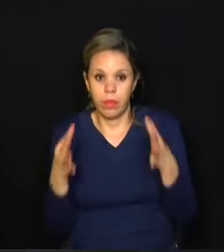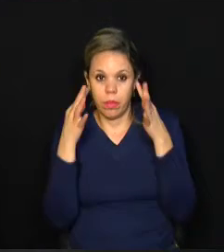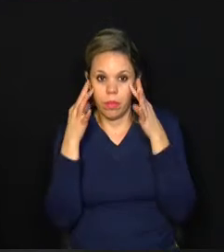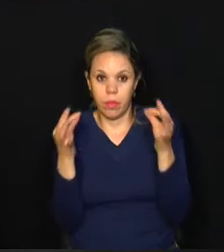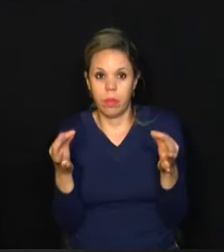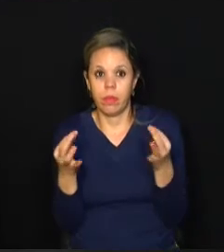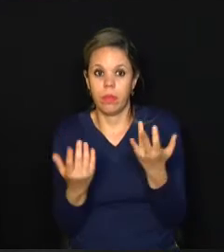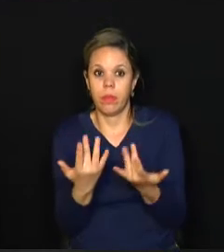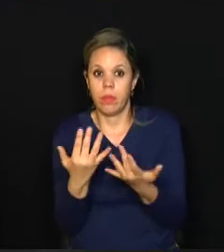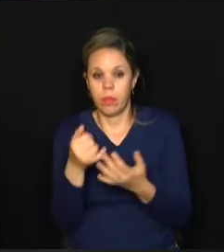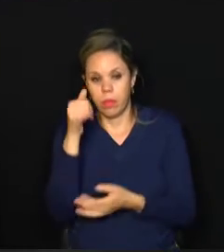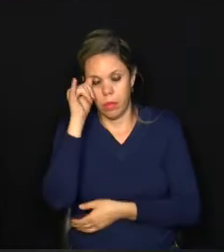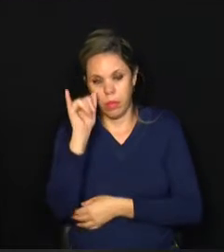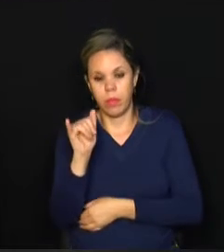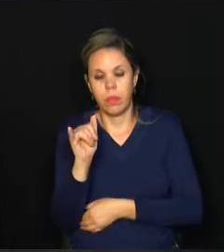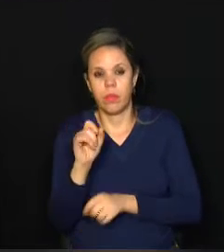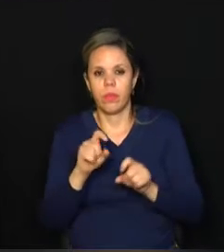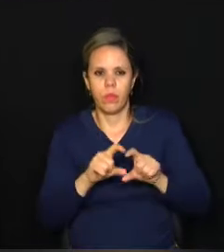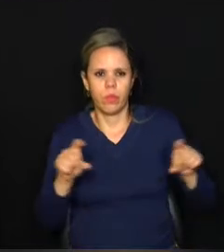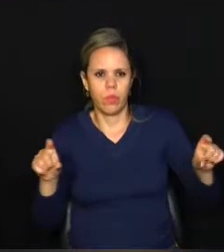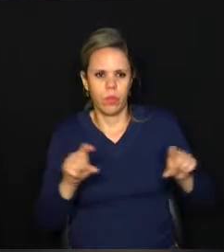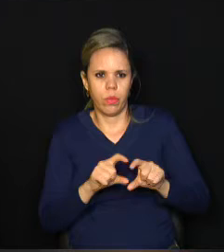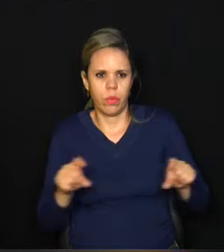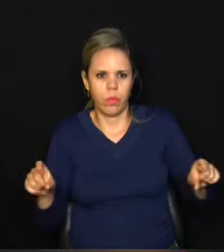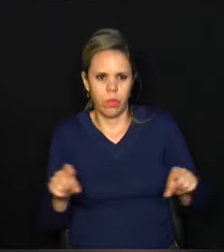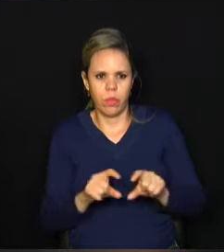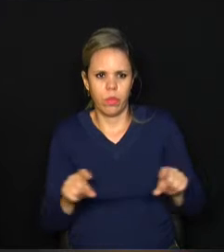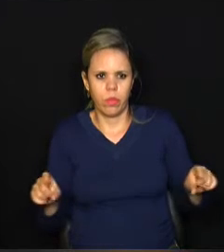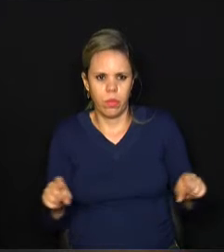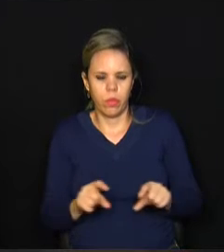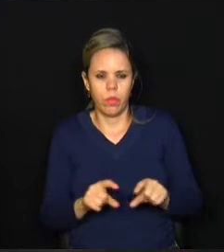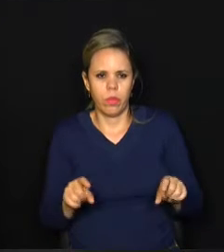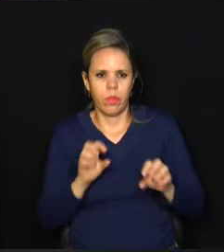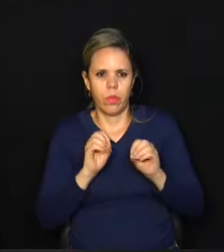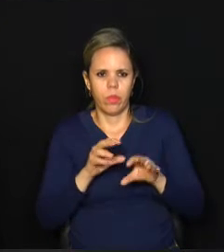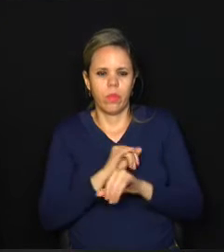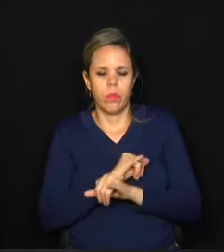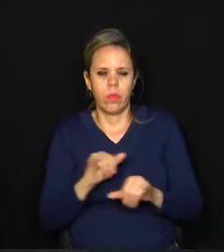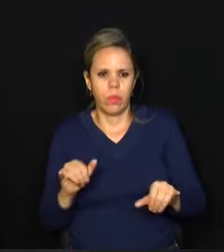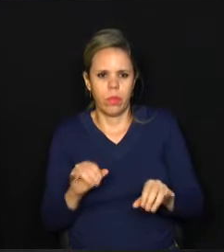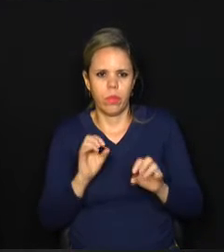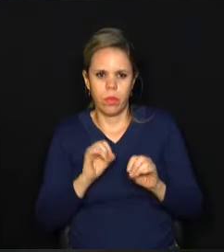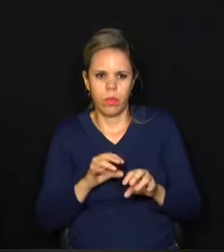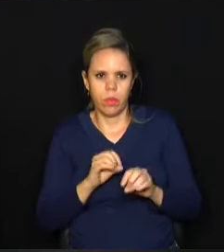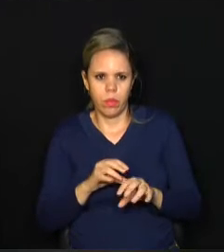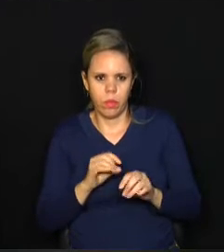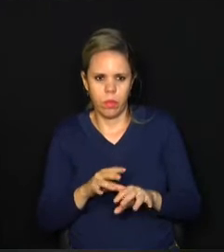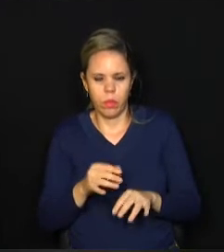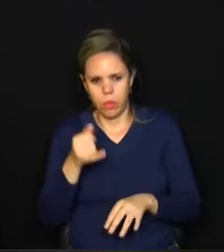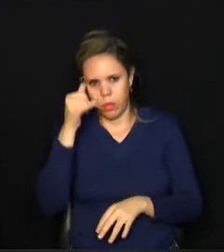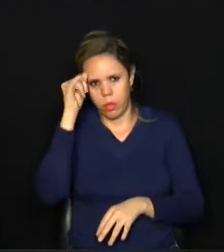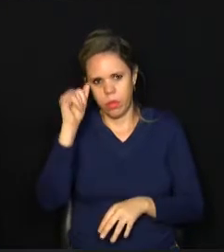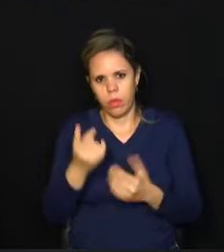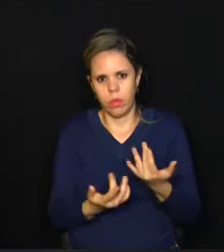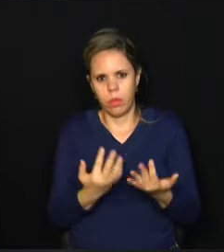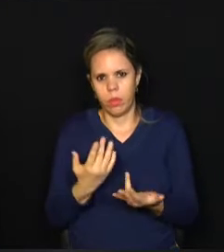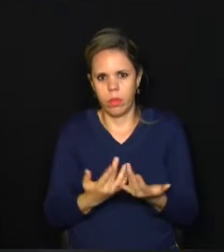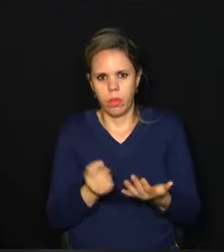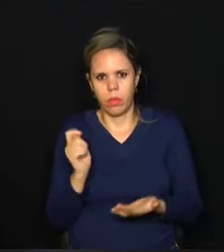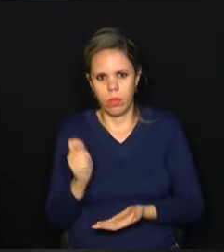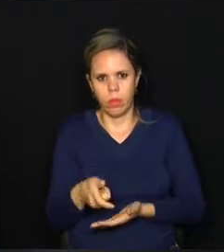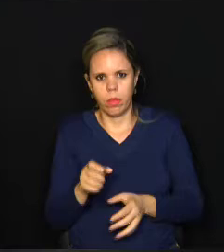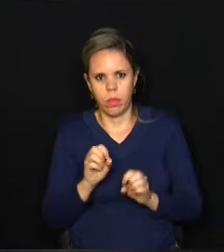queimadas, faixas, mensagens educativas preventivas,